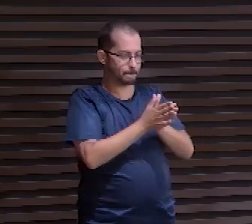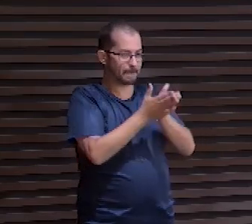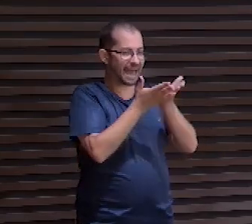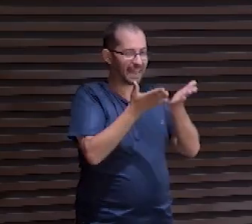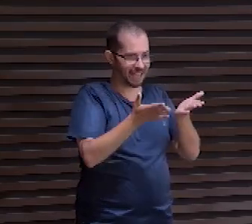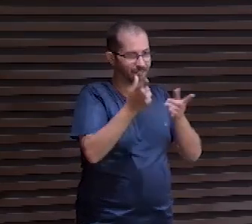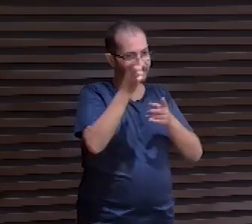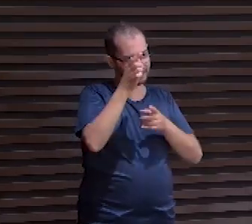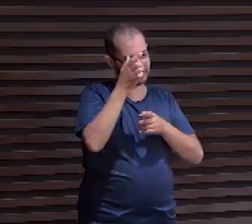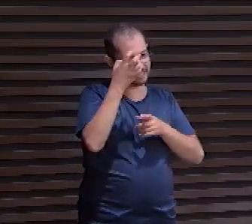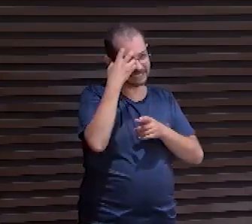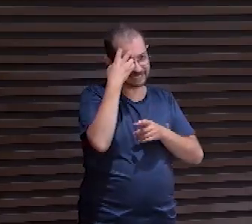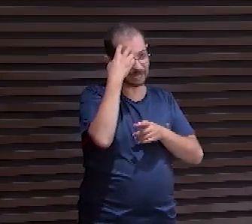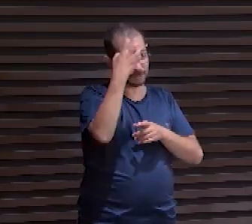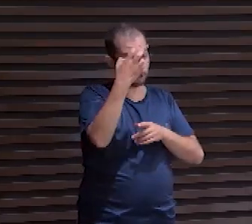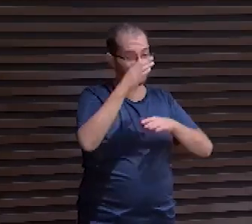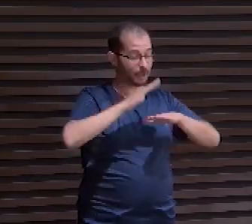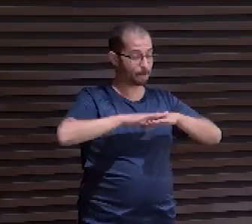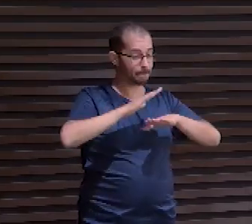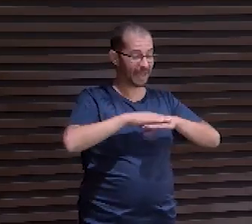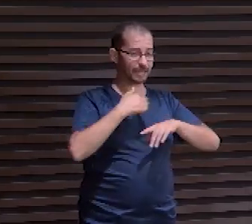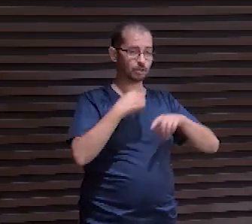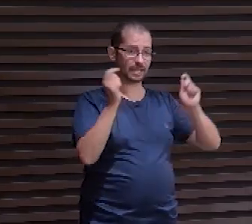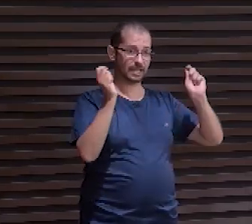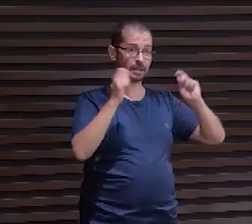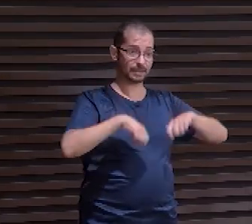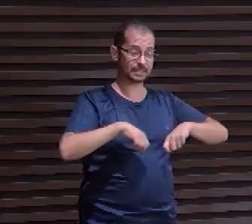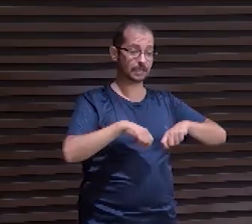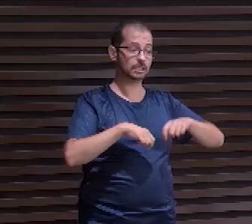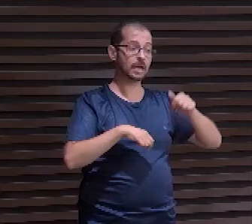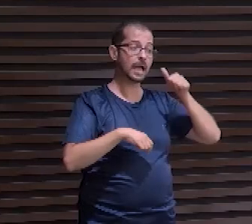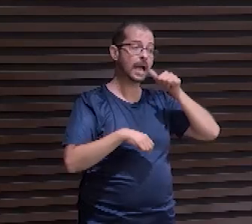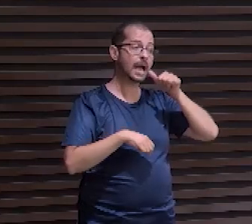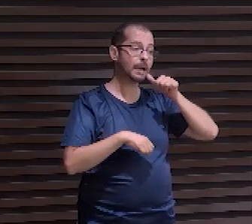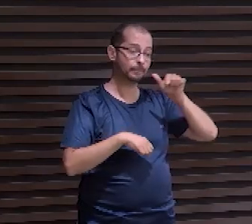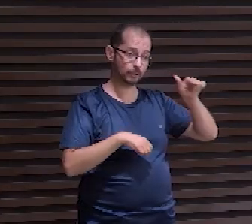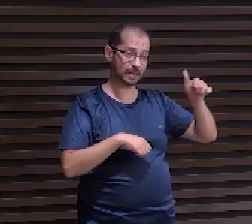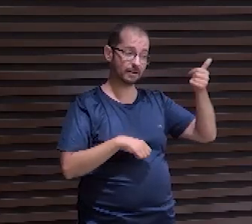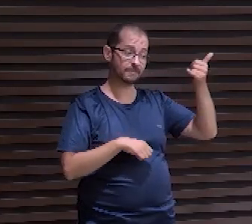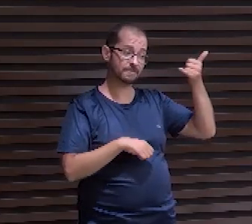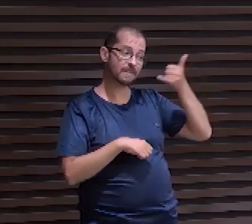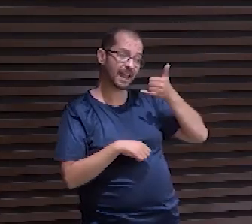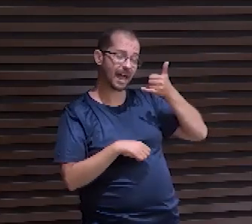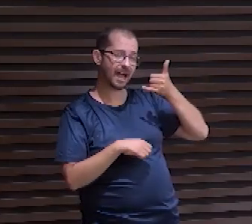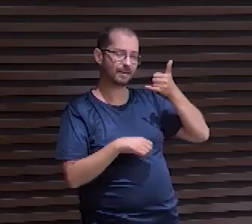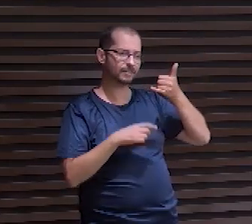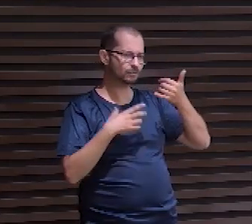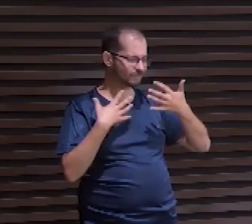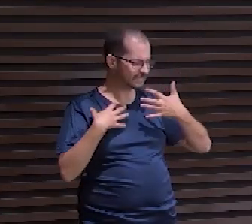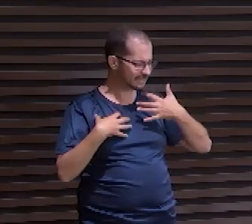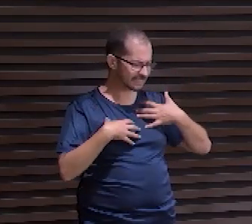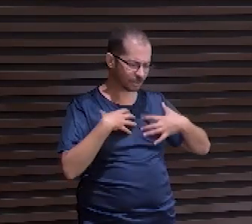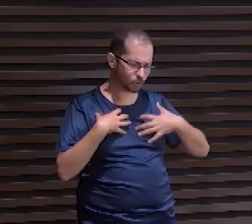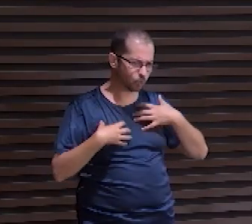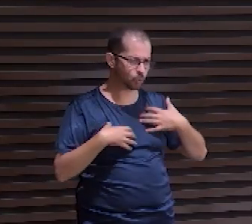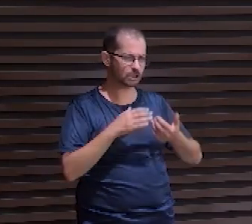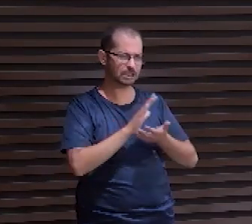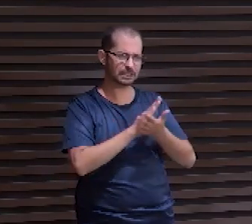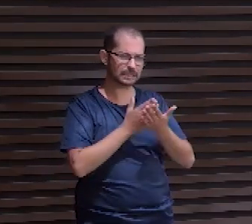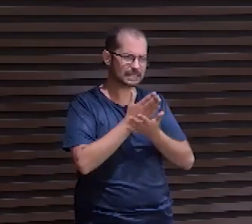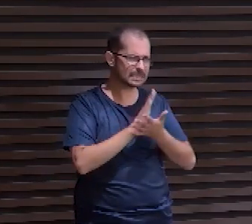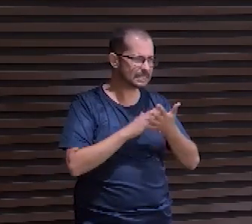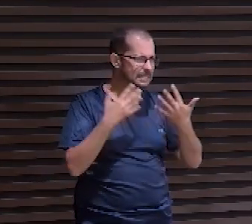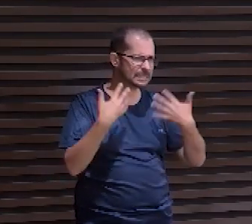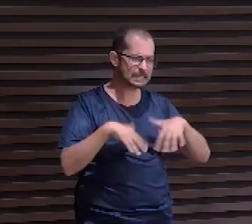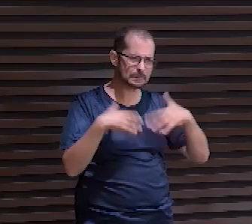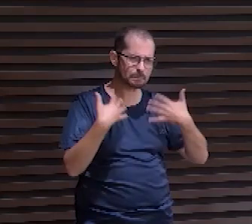capacidade. Enquanto ela me falava do seu desespero e das suas frustrações. Em